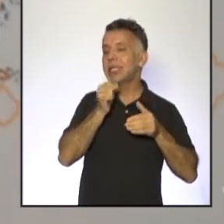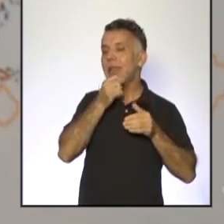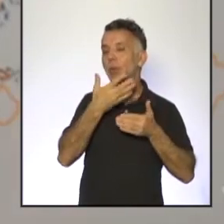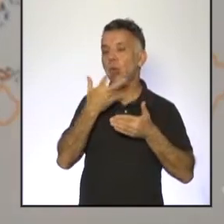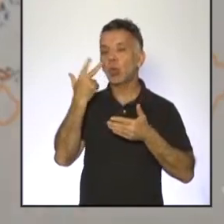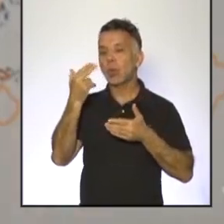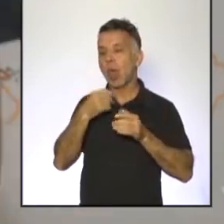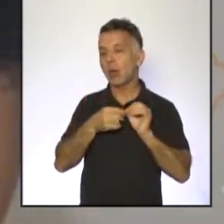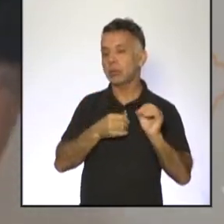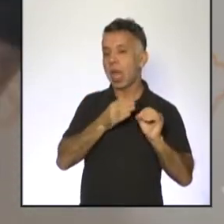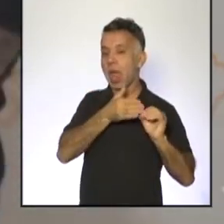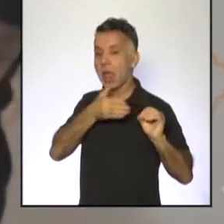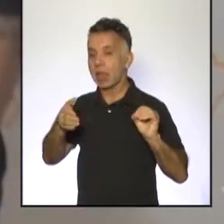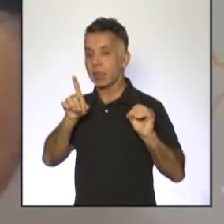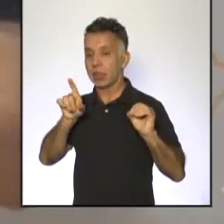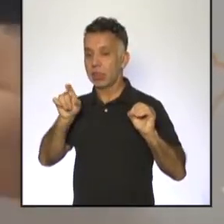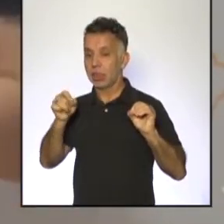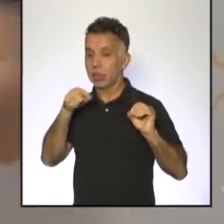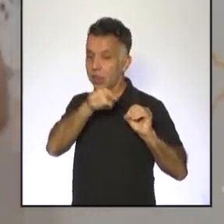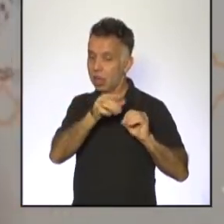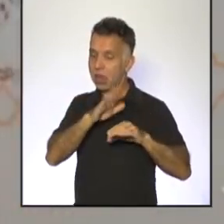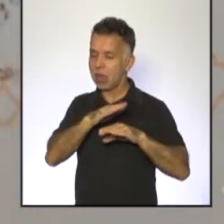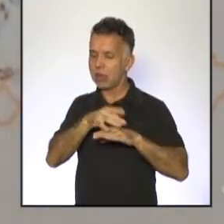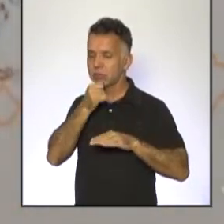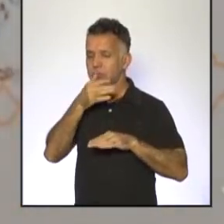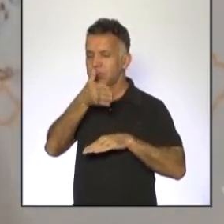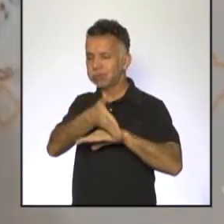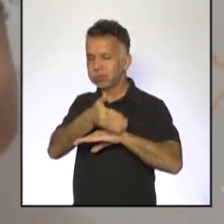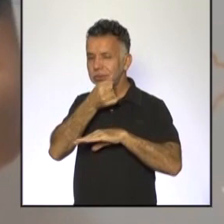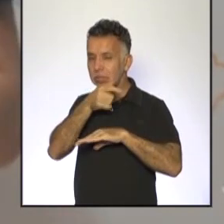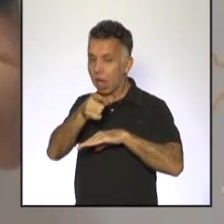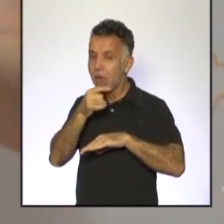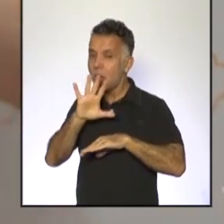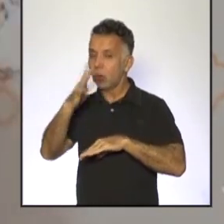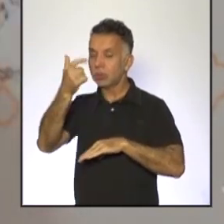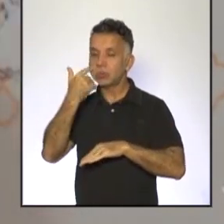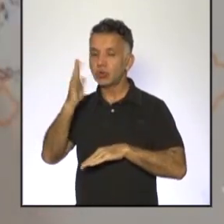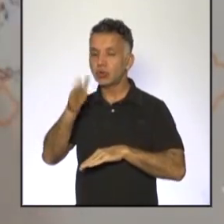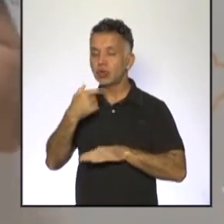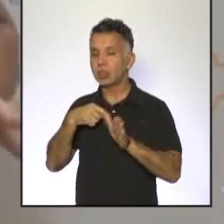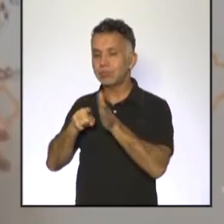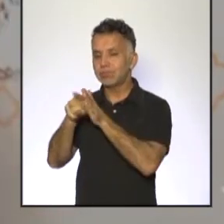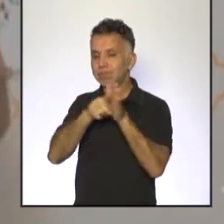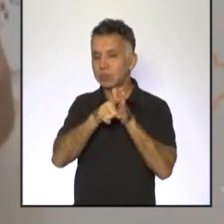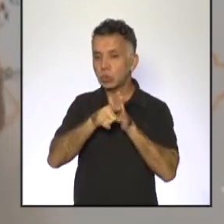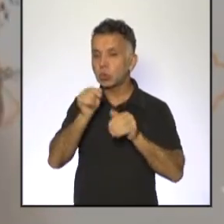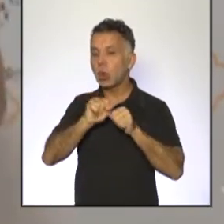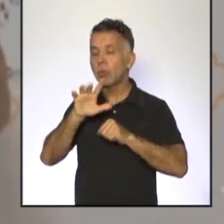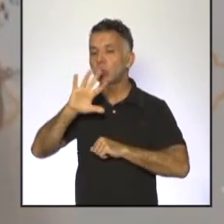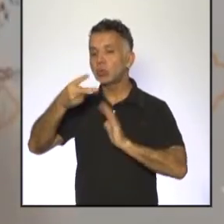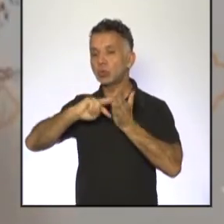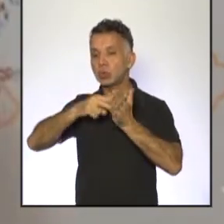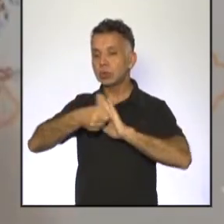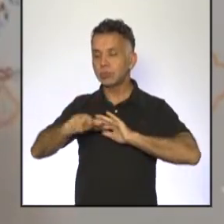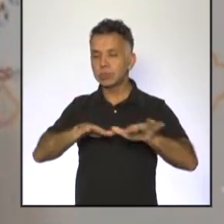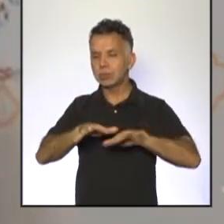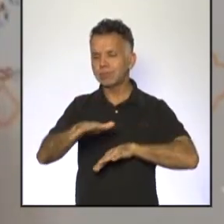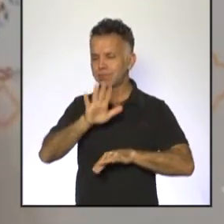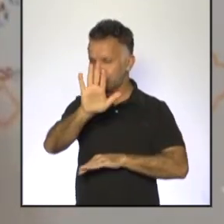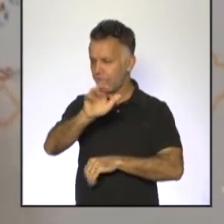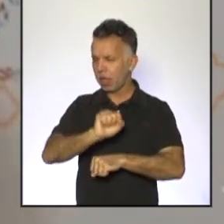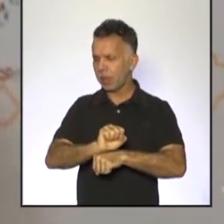ponto, a gente entra aqui na previsão de terremotos. Um tópico extremamente importante.